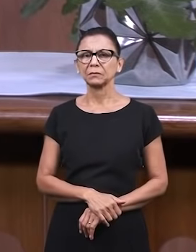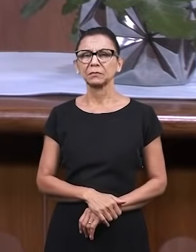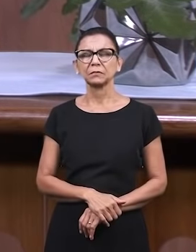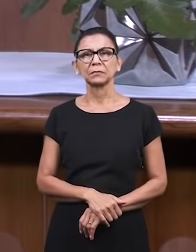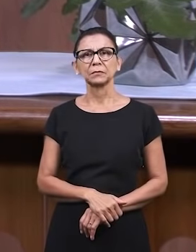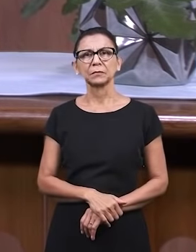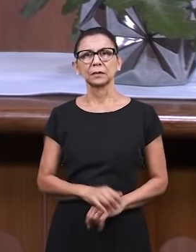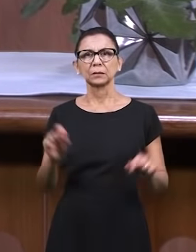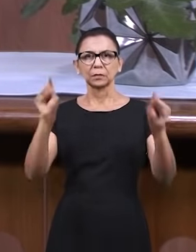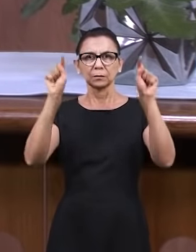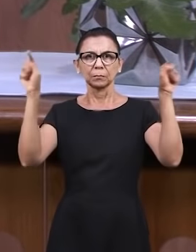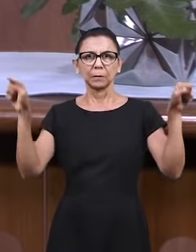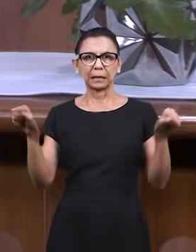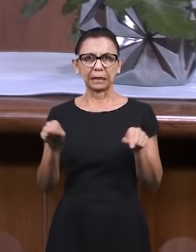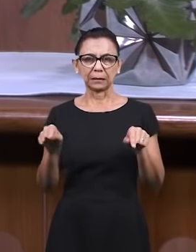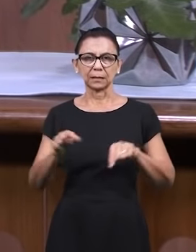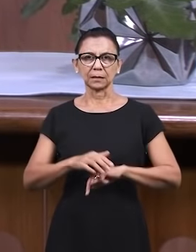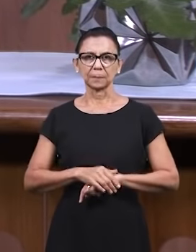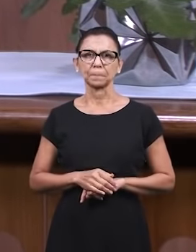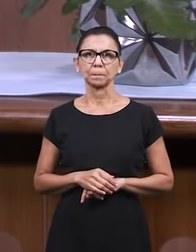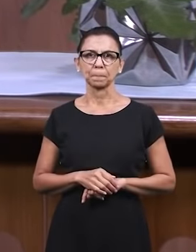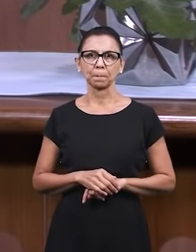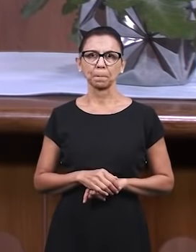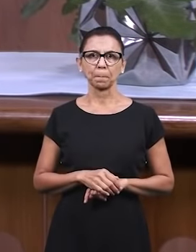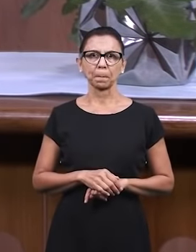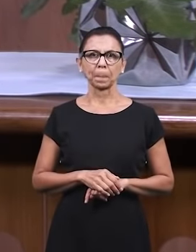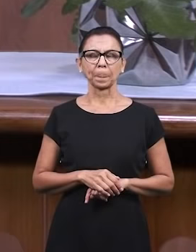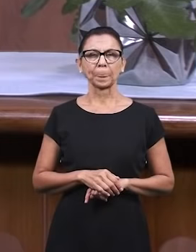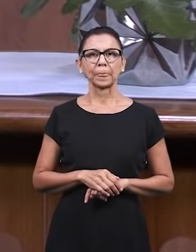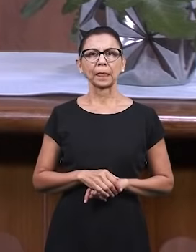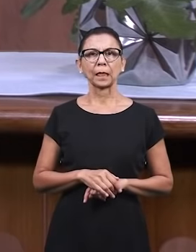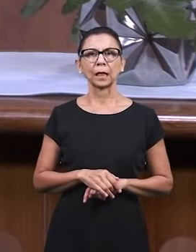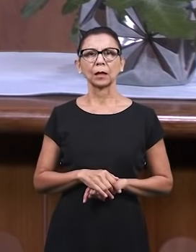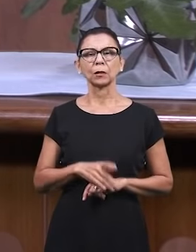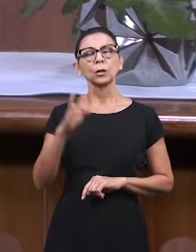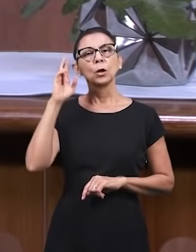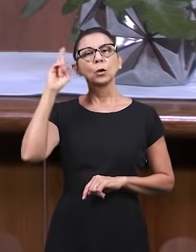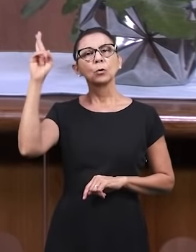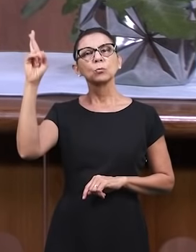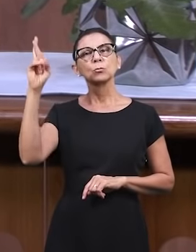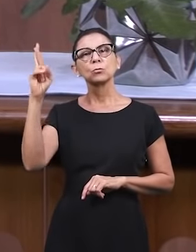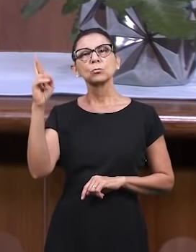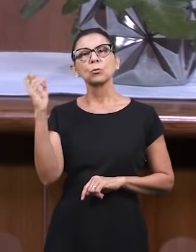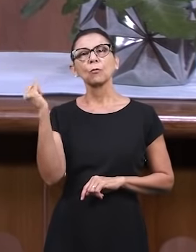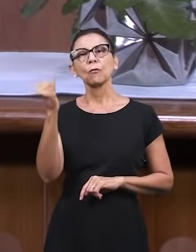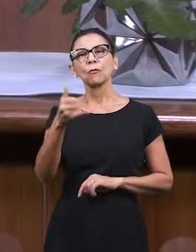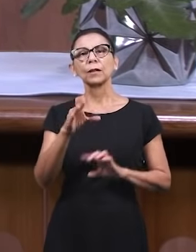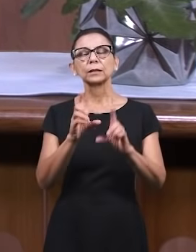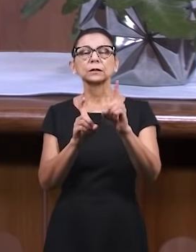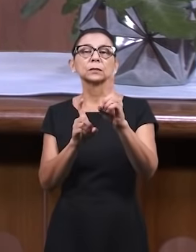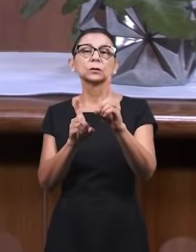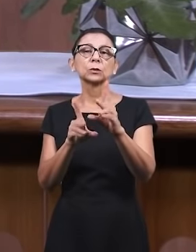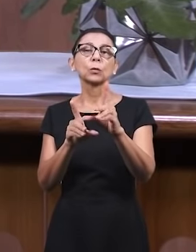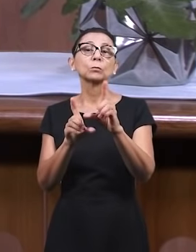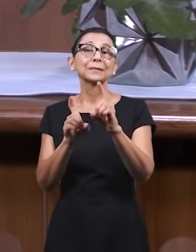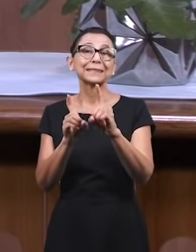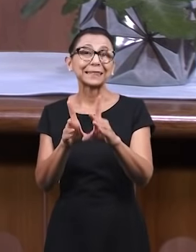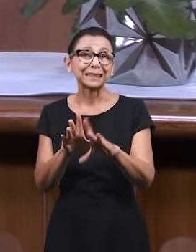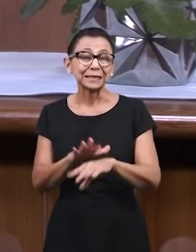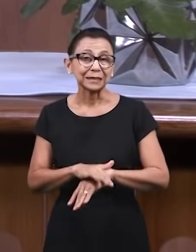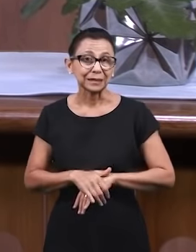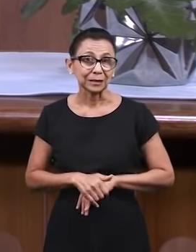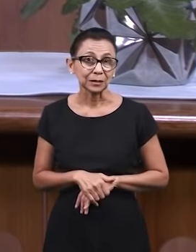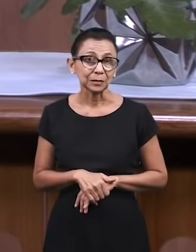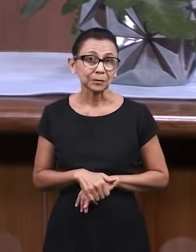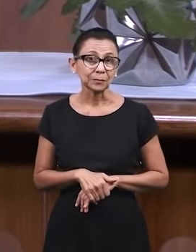E nós vamos fazer um parêntese aqui. Quando o Senhor fala a respeito de doutrina, ele não está falando a